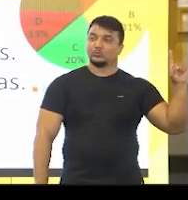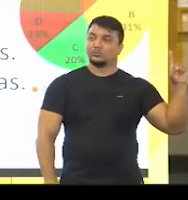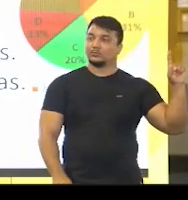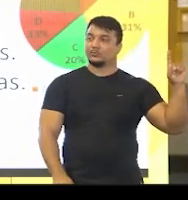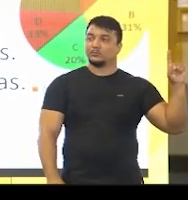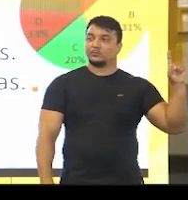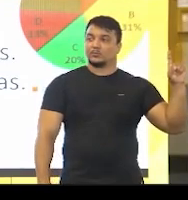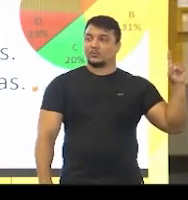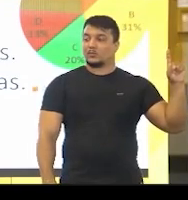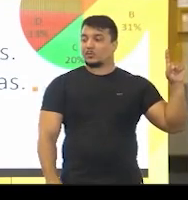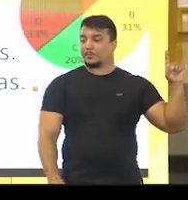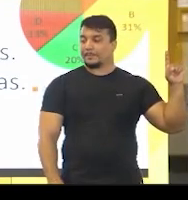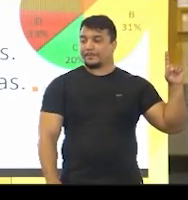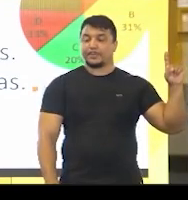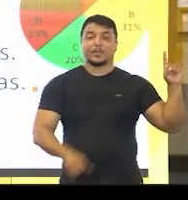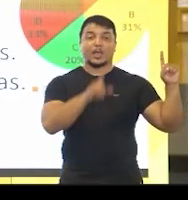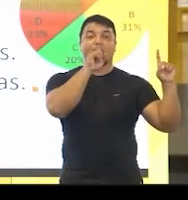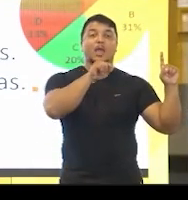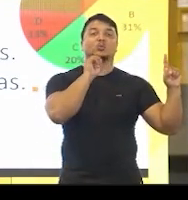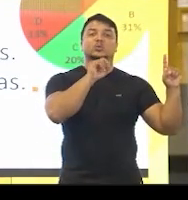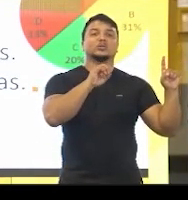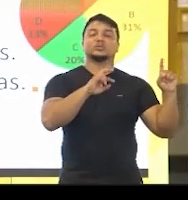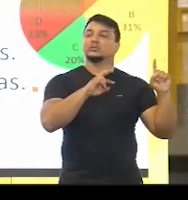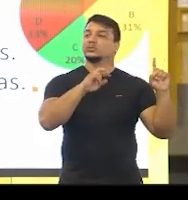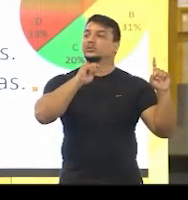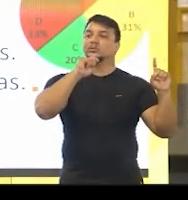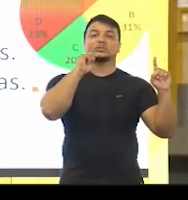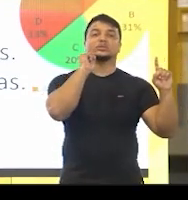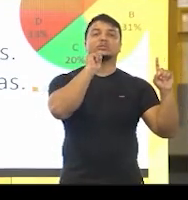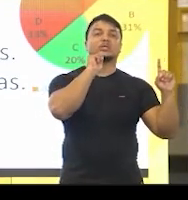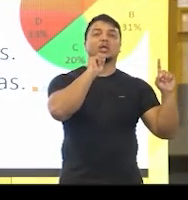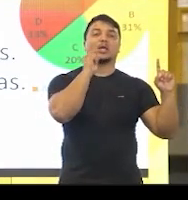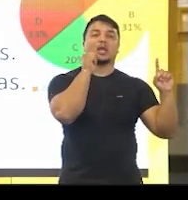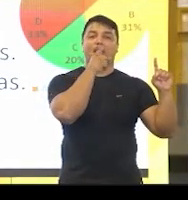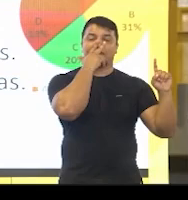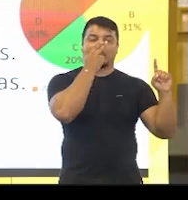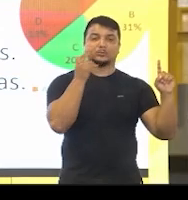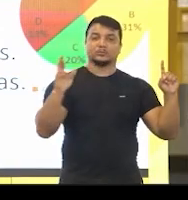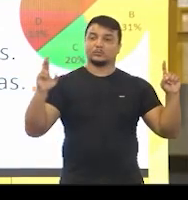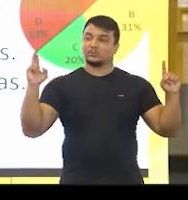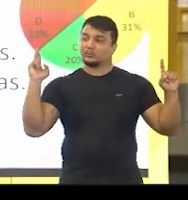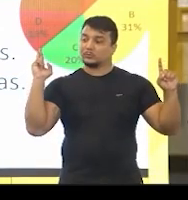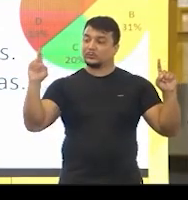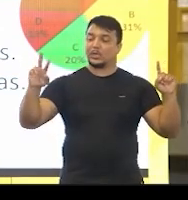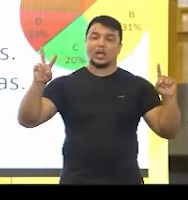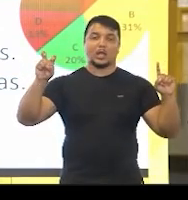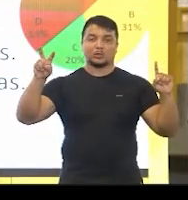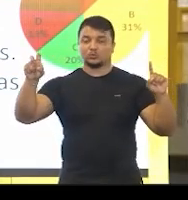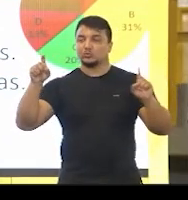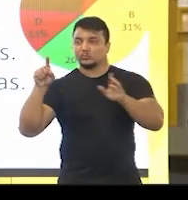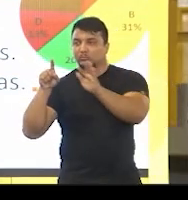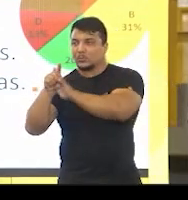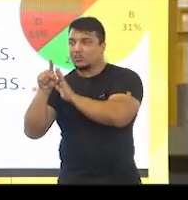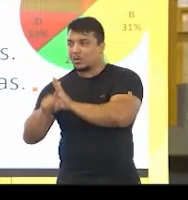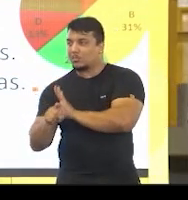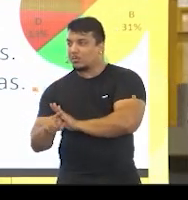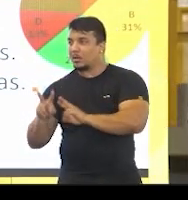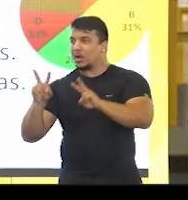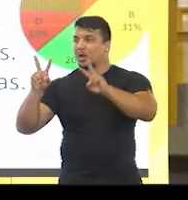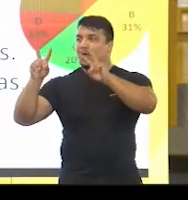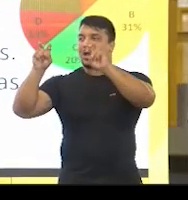ó. Habilidade 1, que era a habilidade que o professor Marden estava resolvendo aquela questão, que